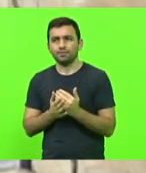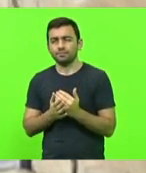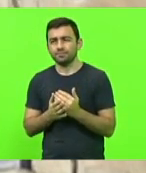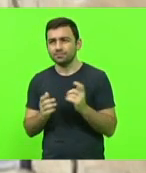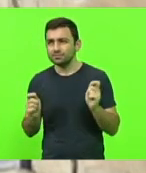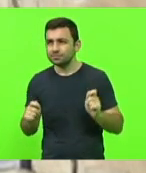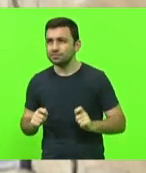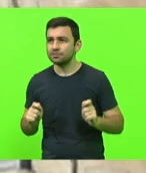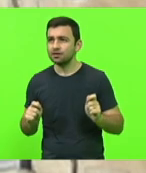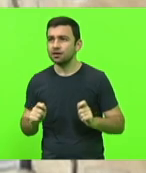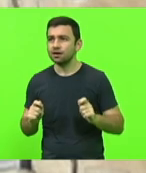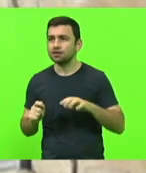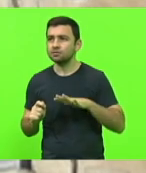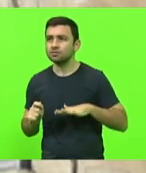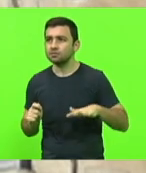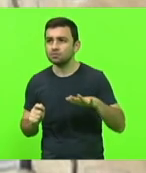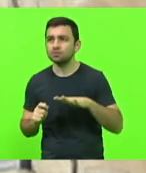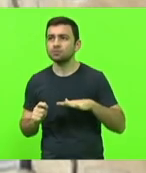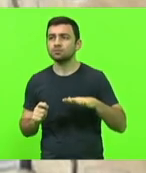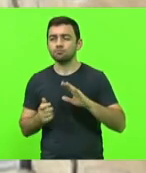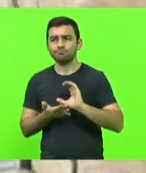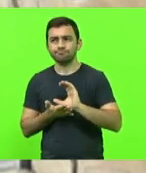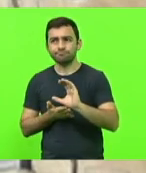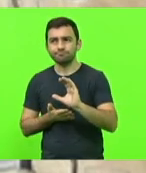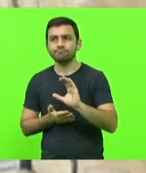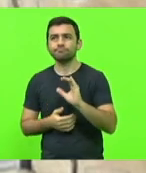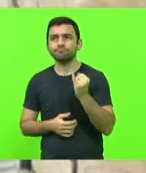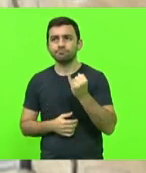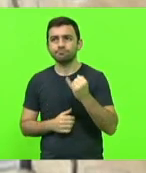vigoroso, necessário, importante.